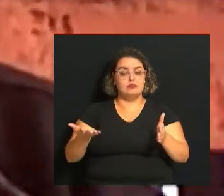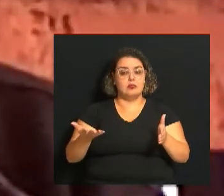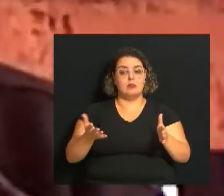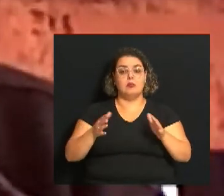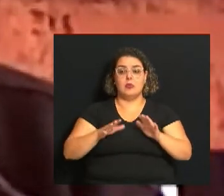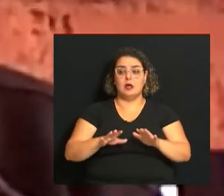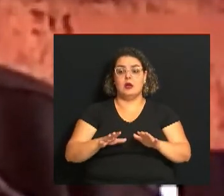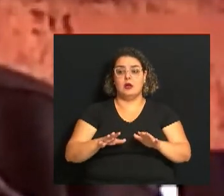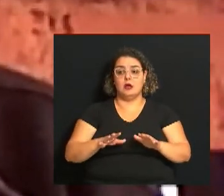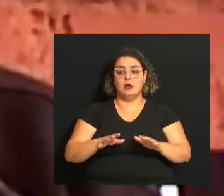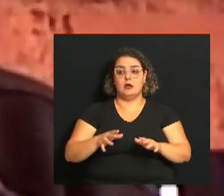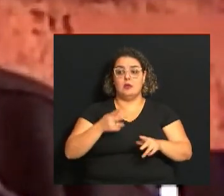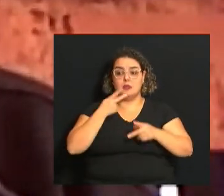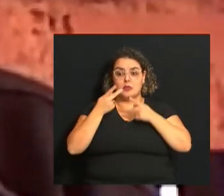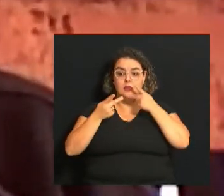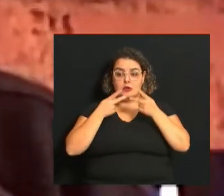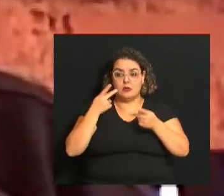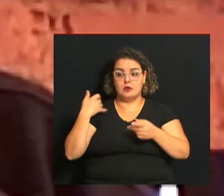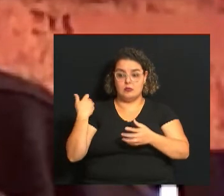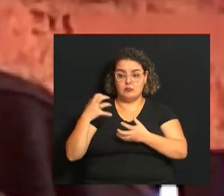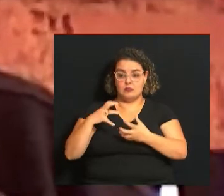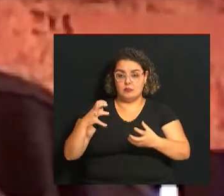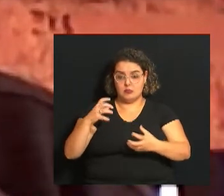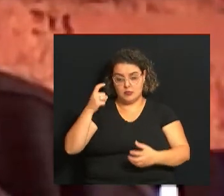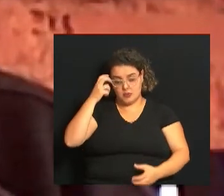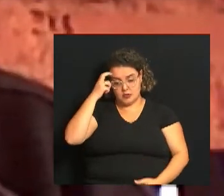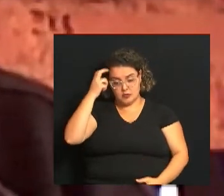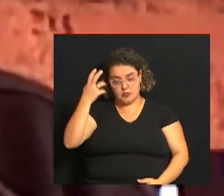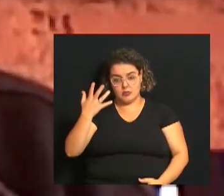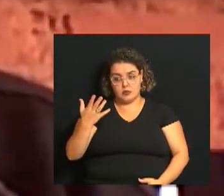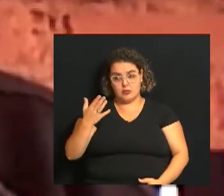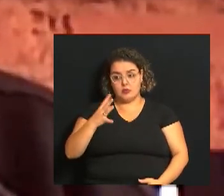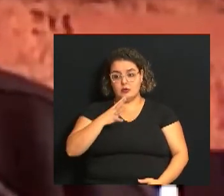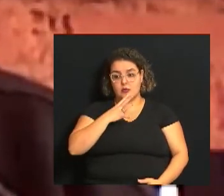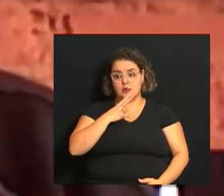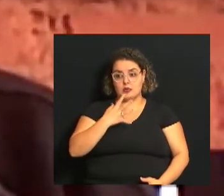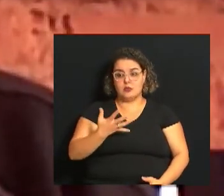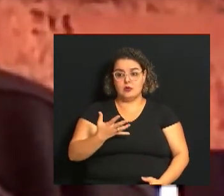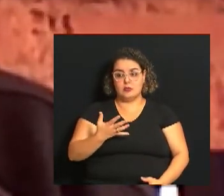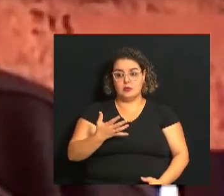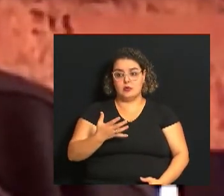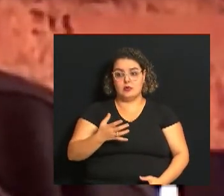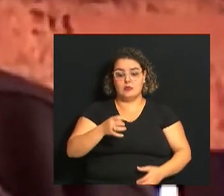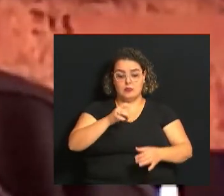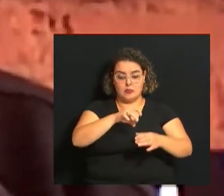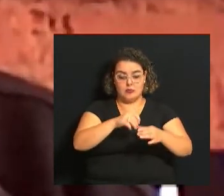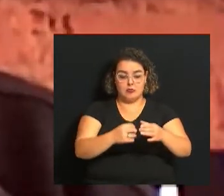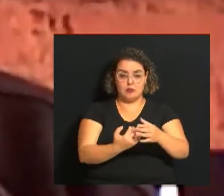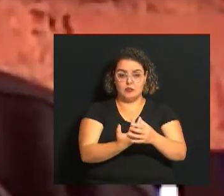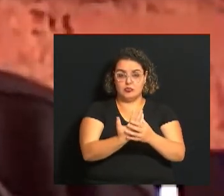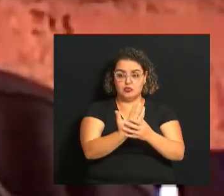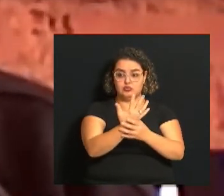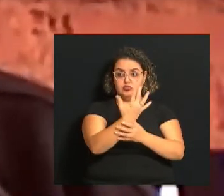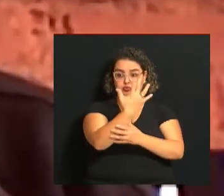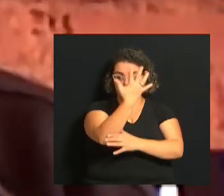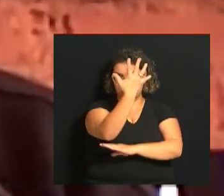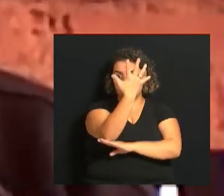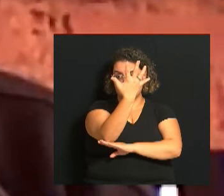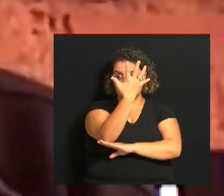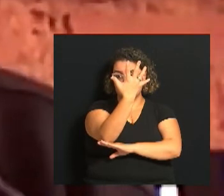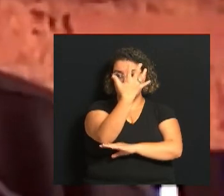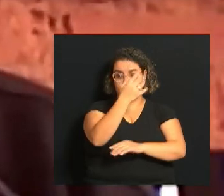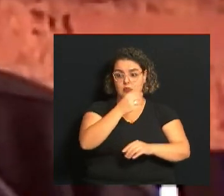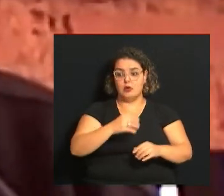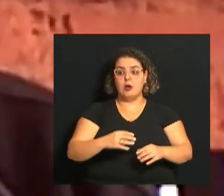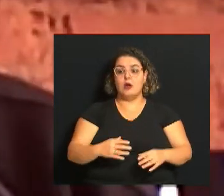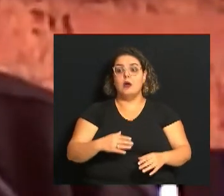dizia uma senhorinha sábia que eu conheci, né, assim, eu digo que o tempo que leva para plantar uma árvore é o tempo que a árvore leva para crescer, mais o tempo